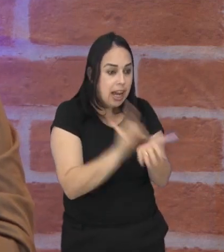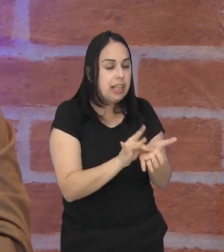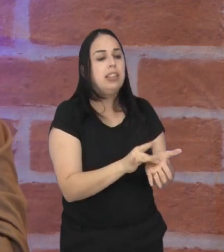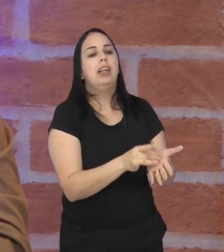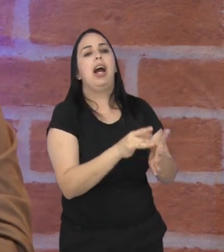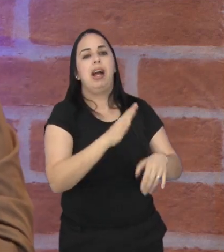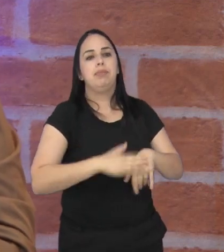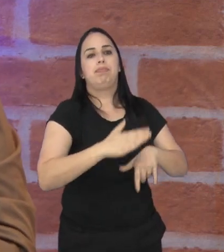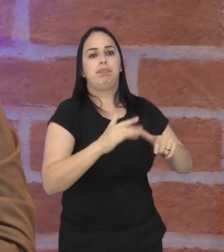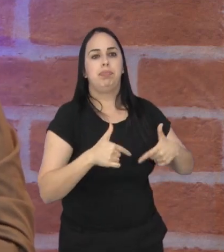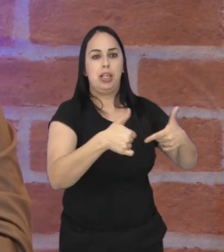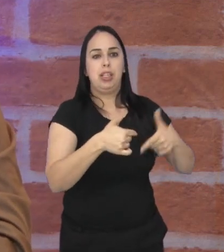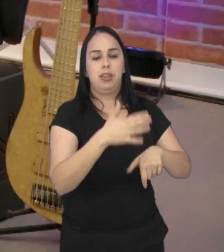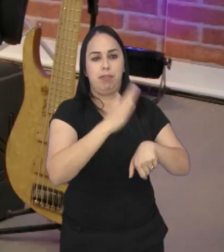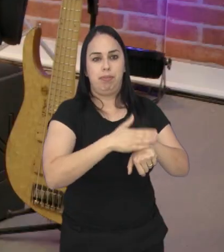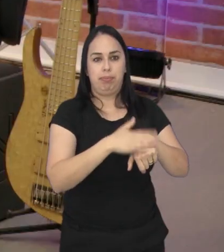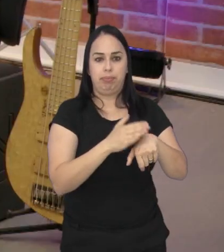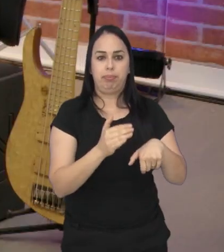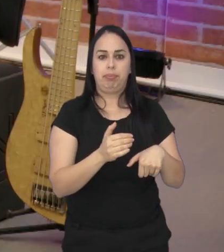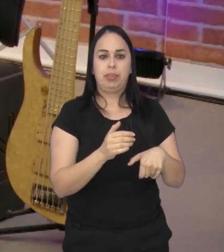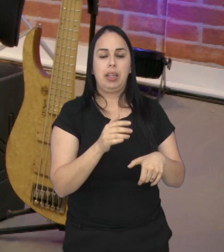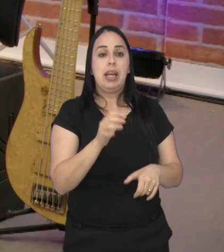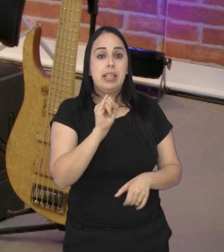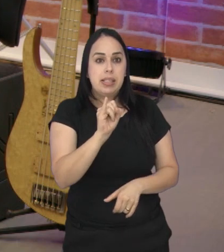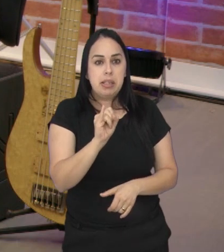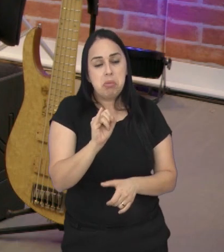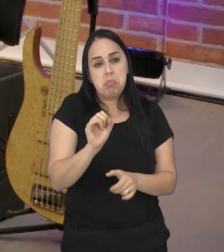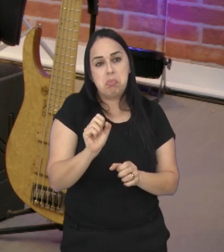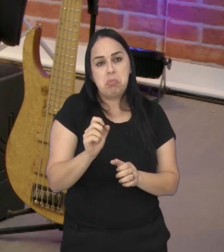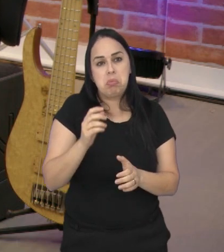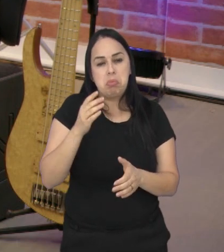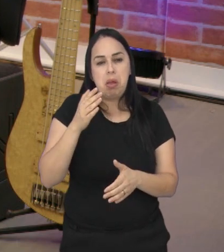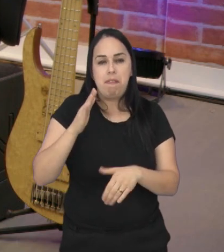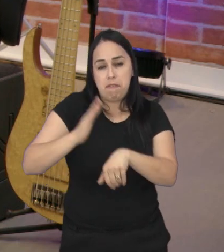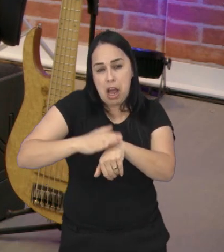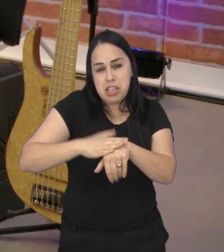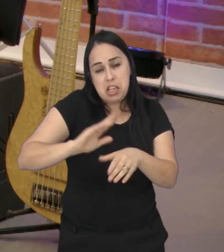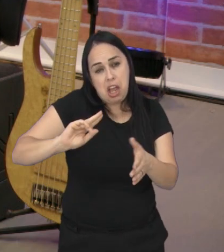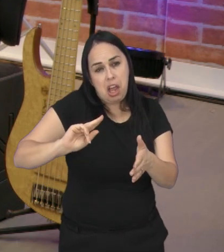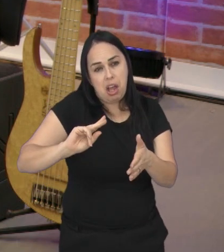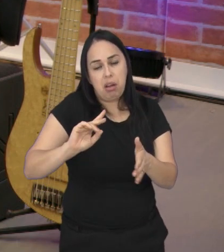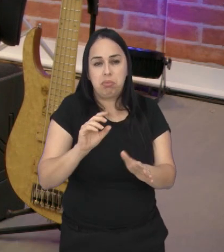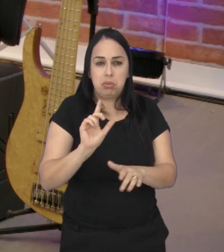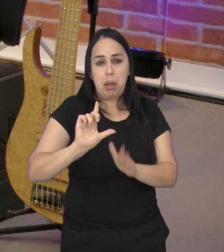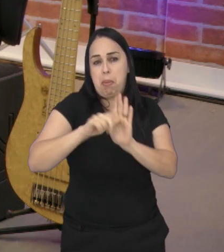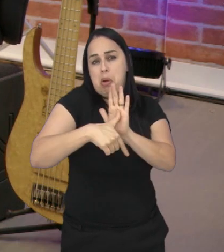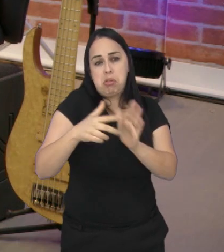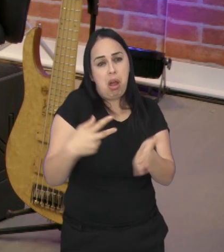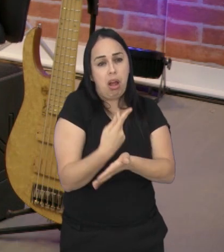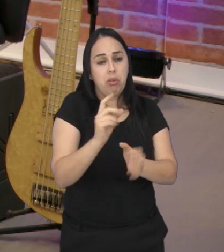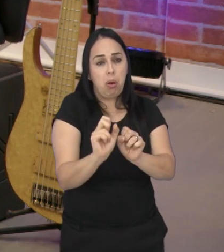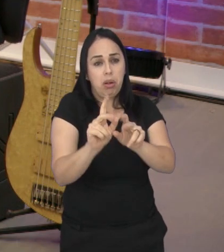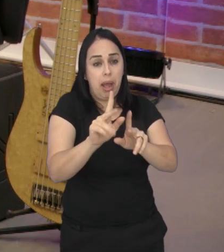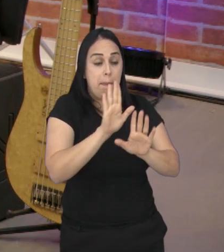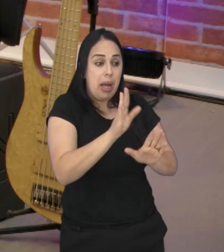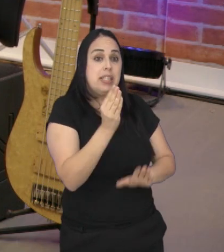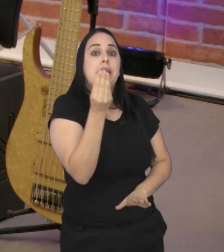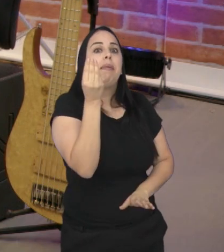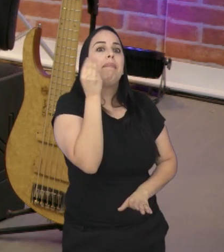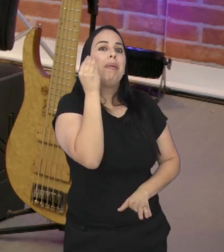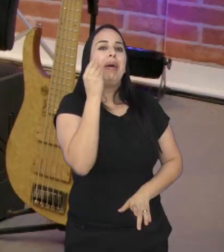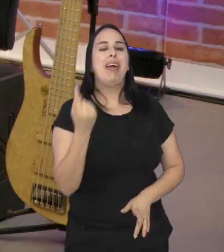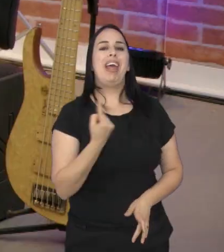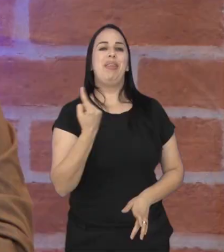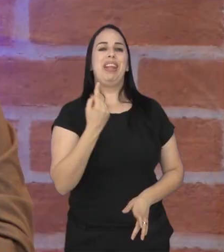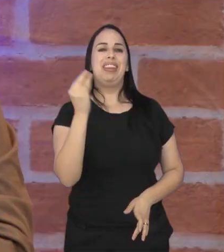você faz ou você não faz. E olha pra você ver, isso é uma aprendizado. Eu fui lá e fiz e não deu certo, beleza. Mas eu vou fazer dar certo. Um dia vai dar certo. Ou